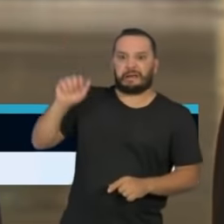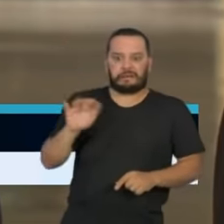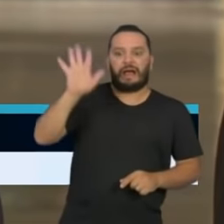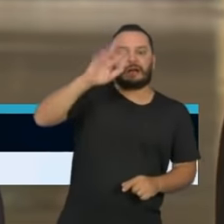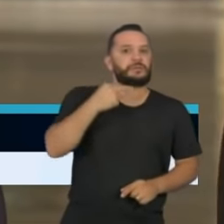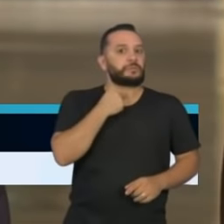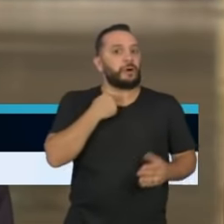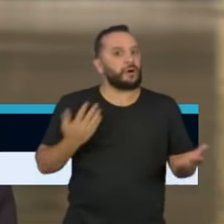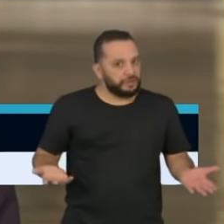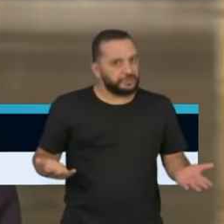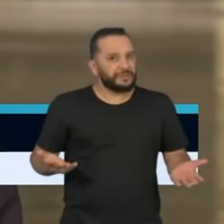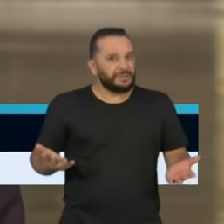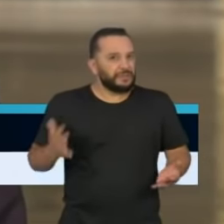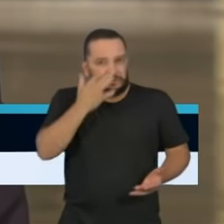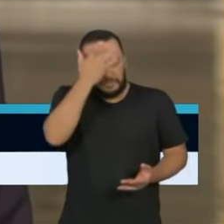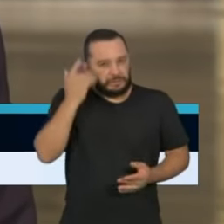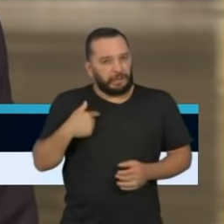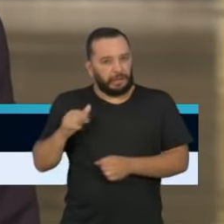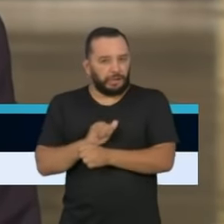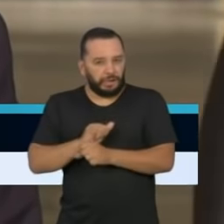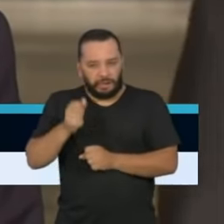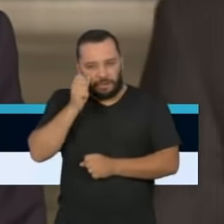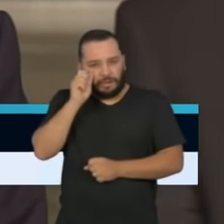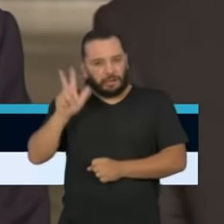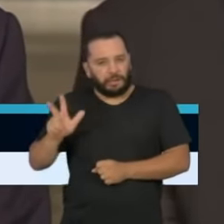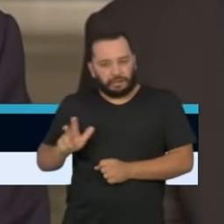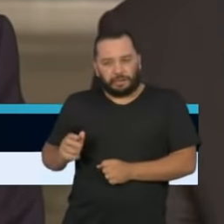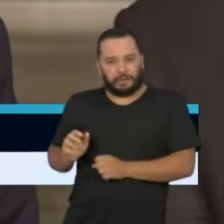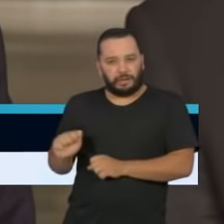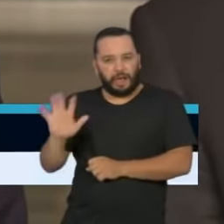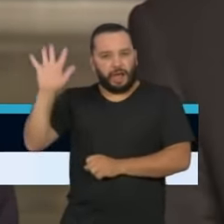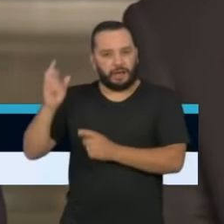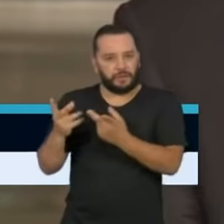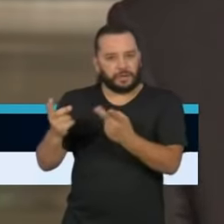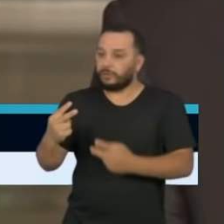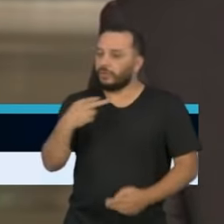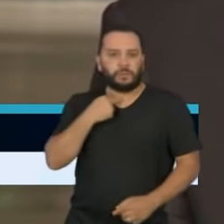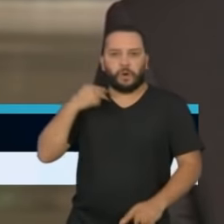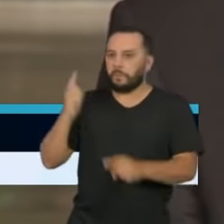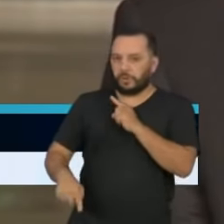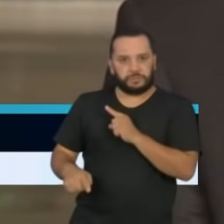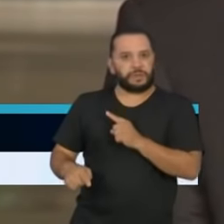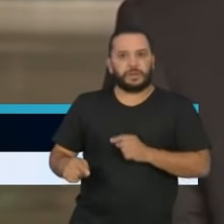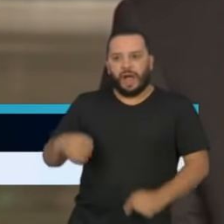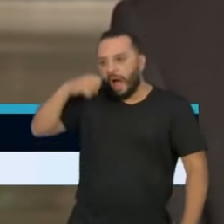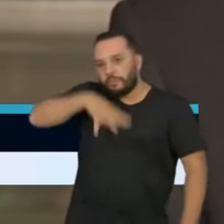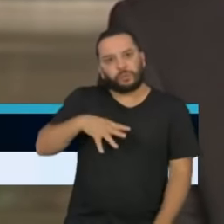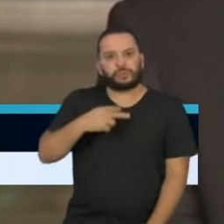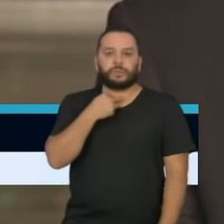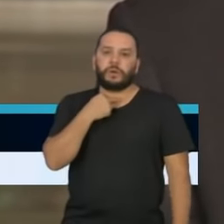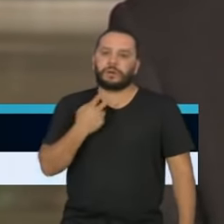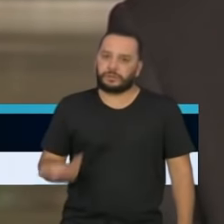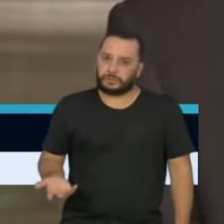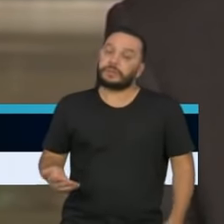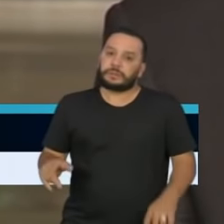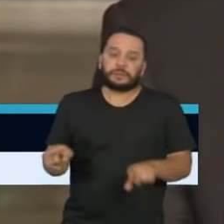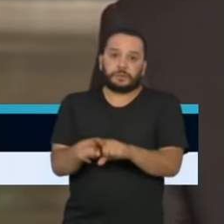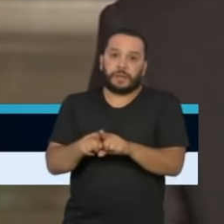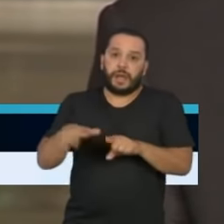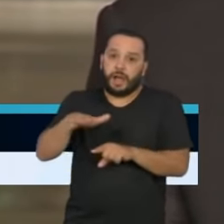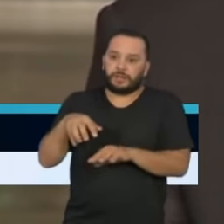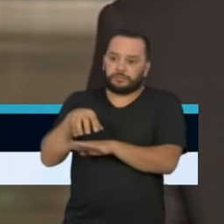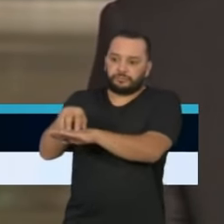ou seja, não haver nenhuma elevação de preço de forma desnecessária e abusiva, embora o setor de distribuição